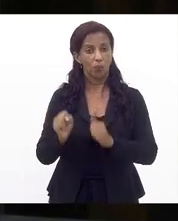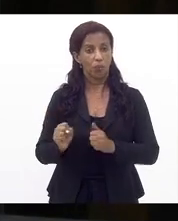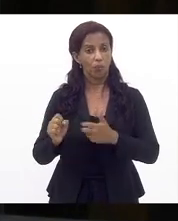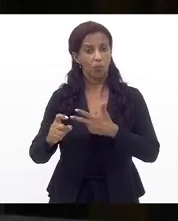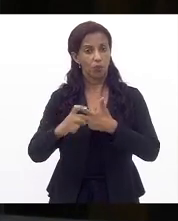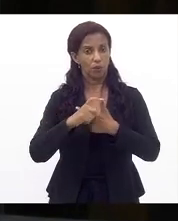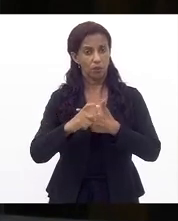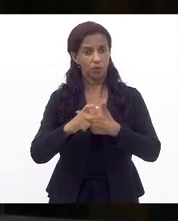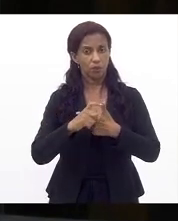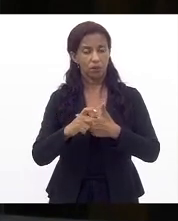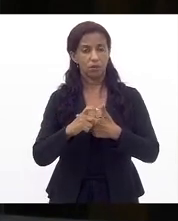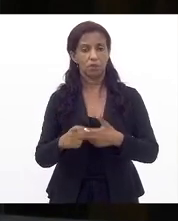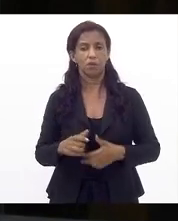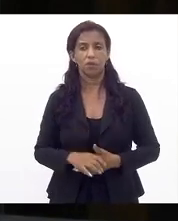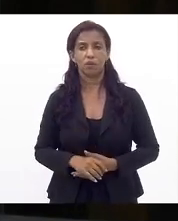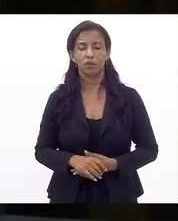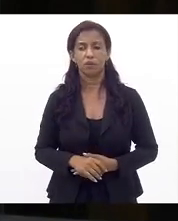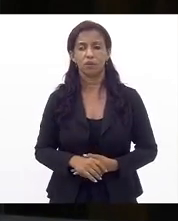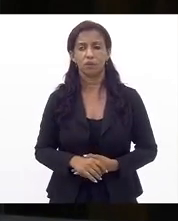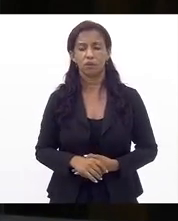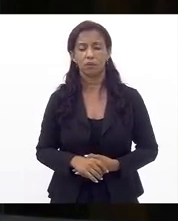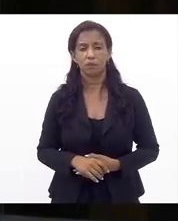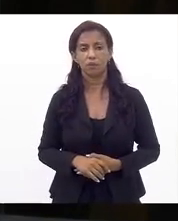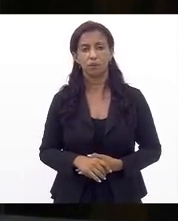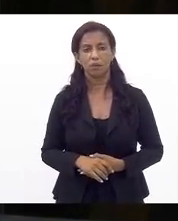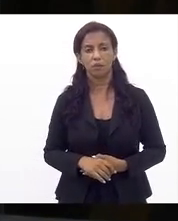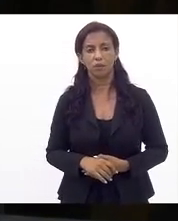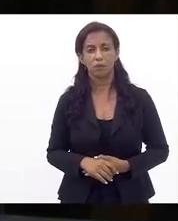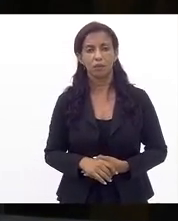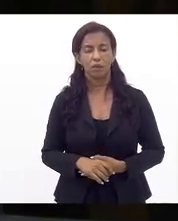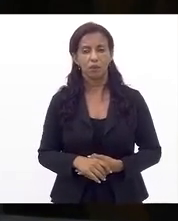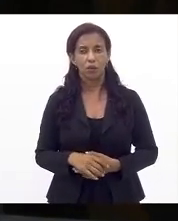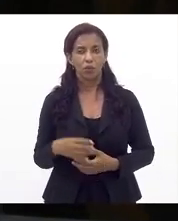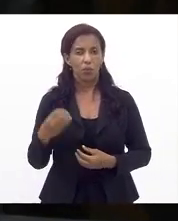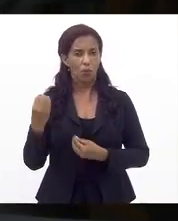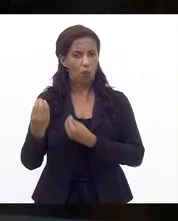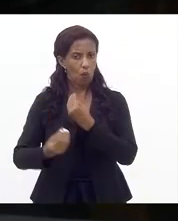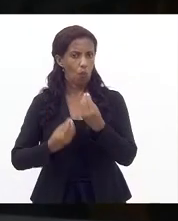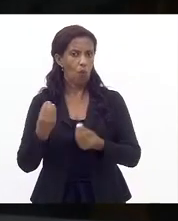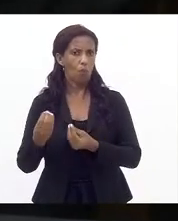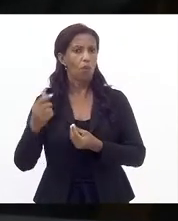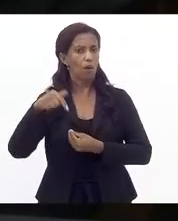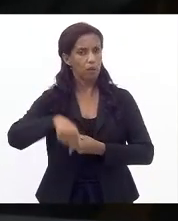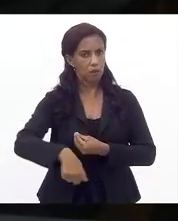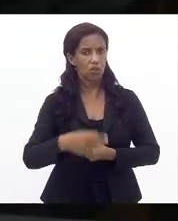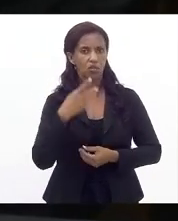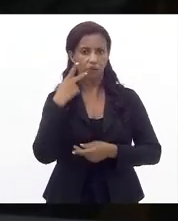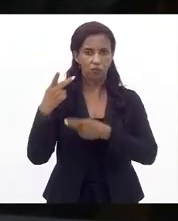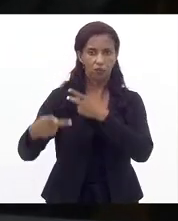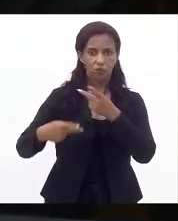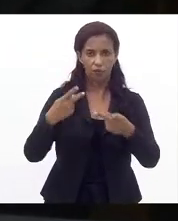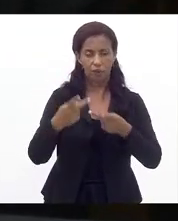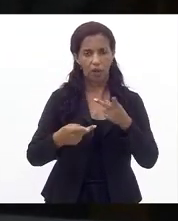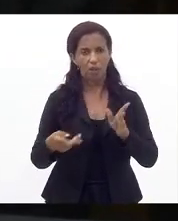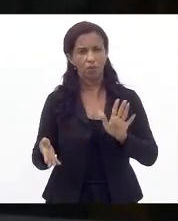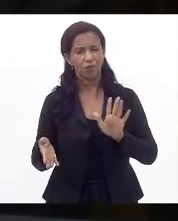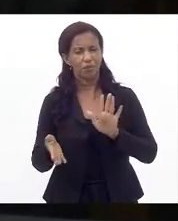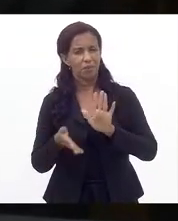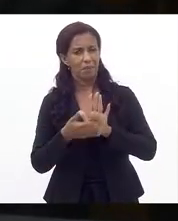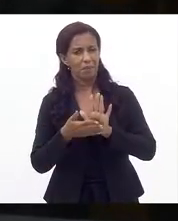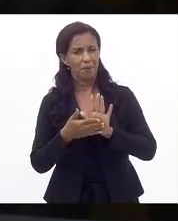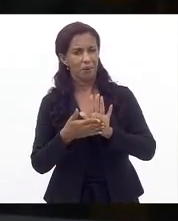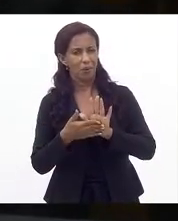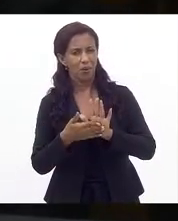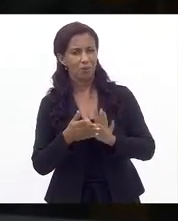executivo não é como aqui direto às vezes citadas trouxe um pacote de